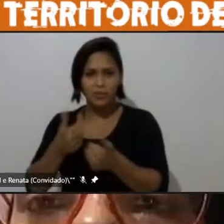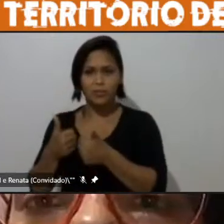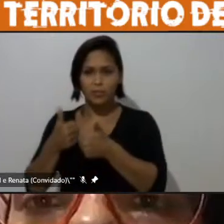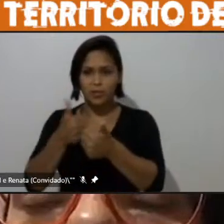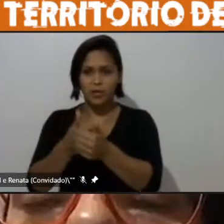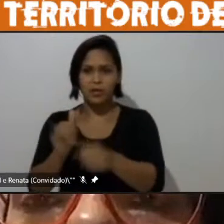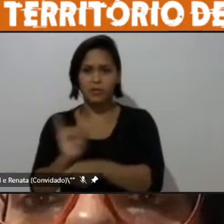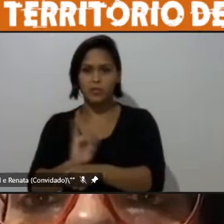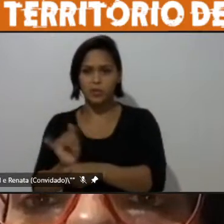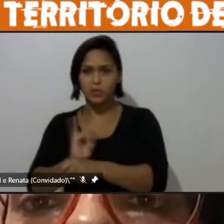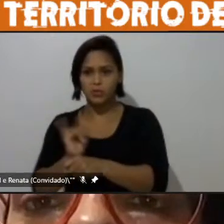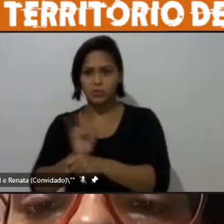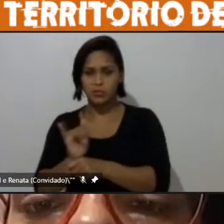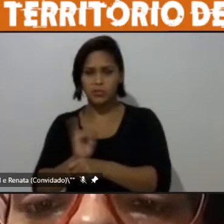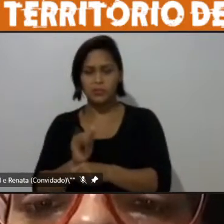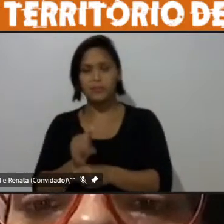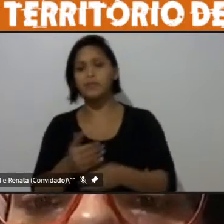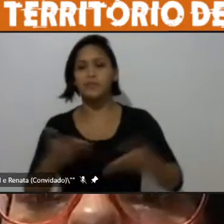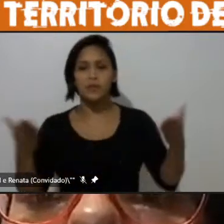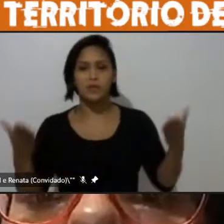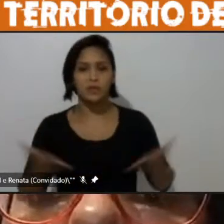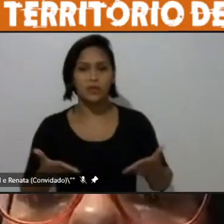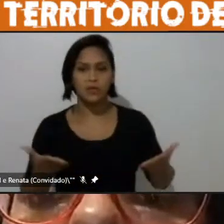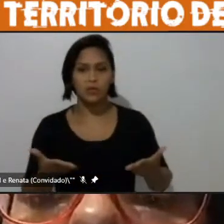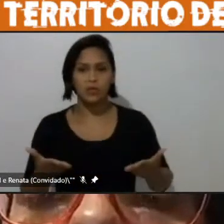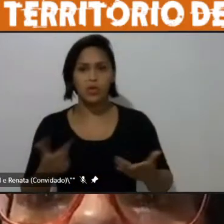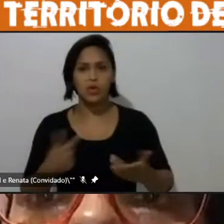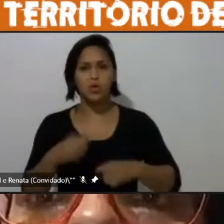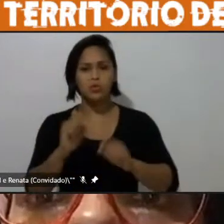pelo YouTube. Hoje